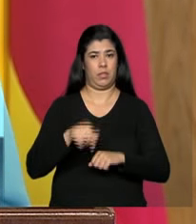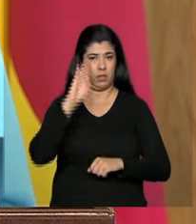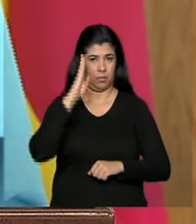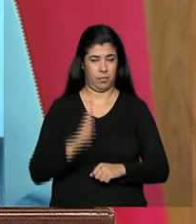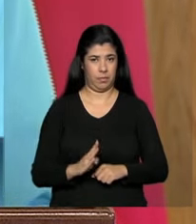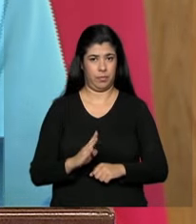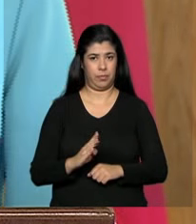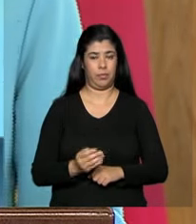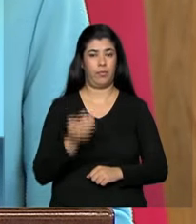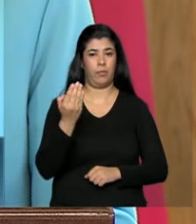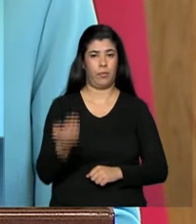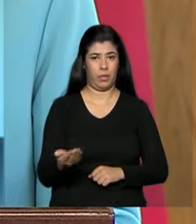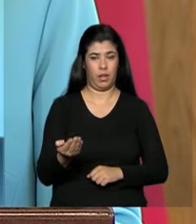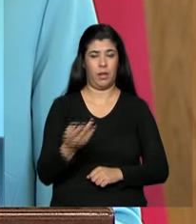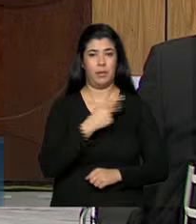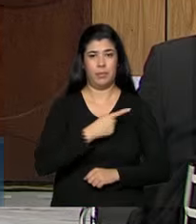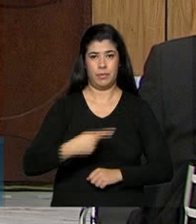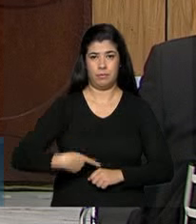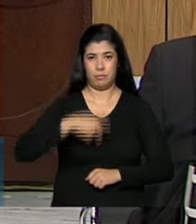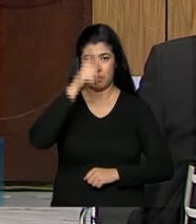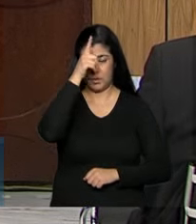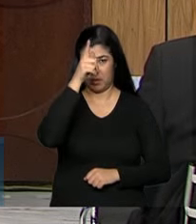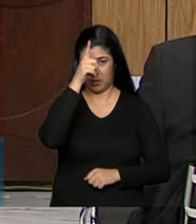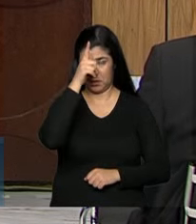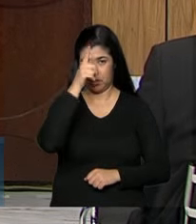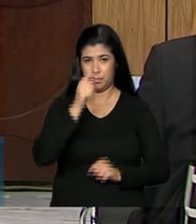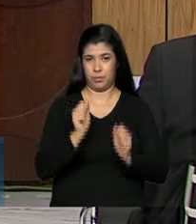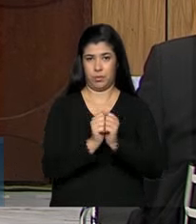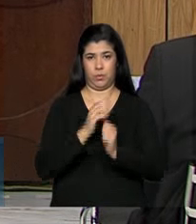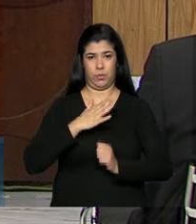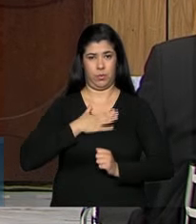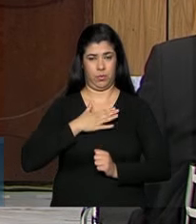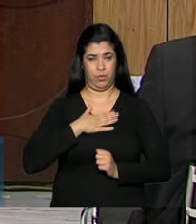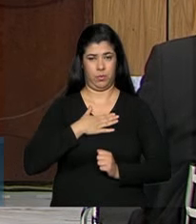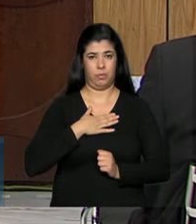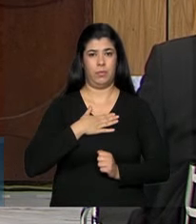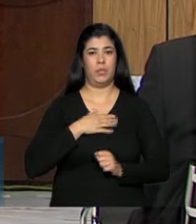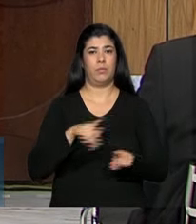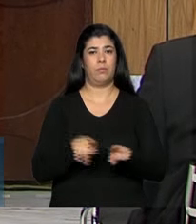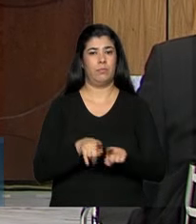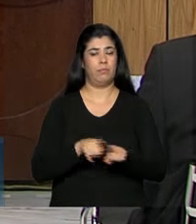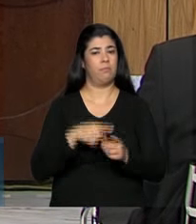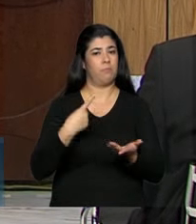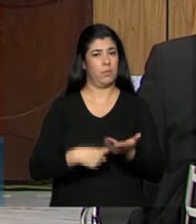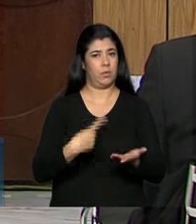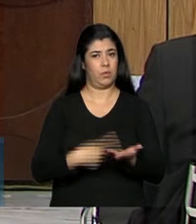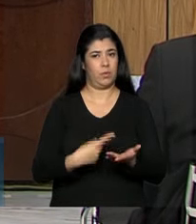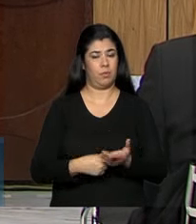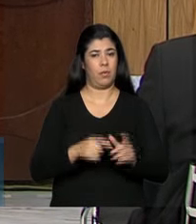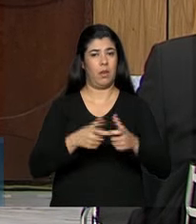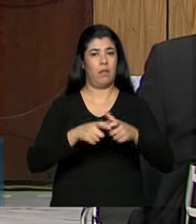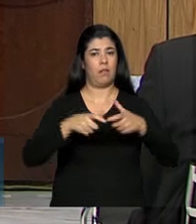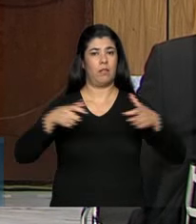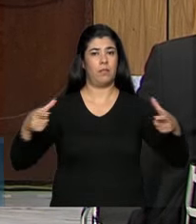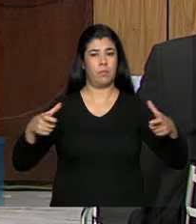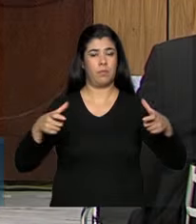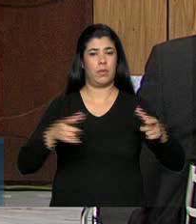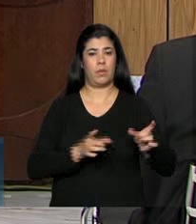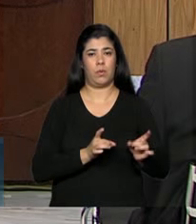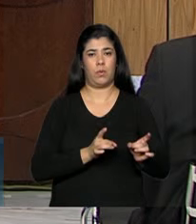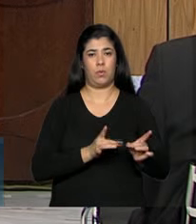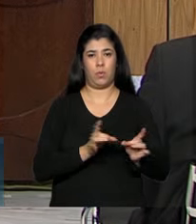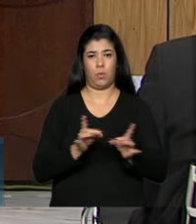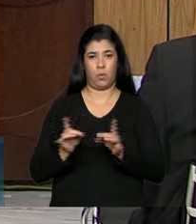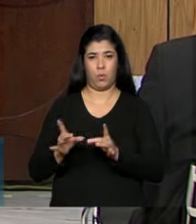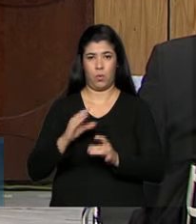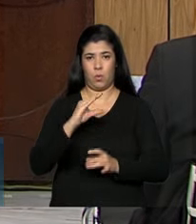A chanceler Merkel e eu coincidimos na importância de ampliar o comércio bilateral, bem como